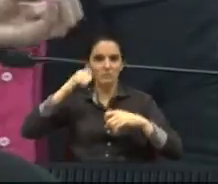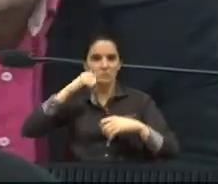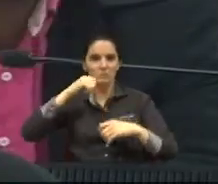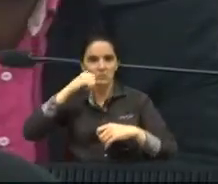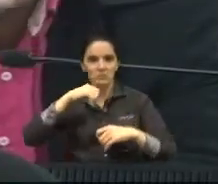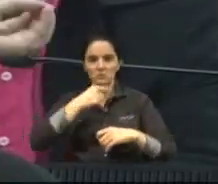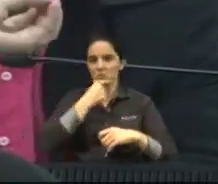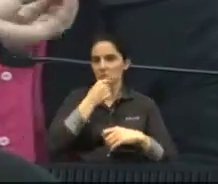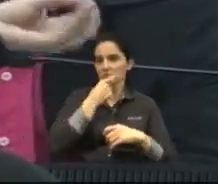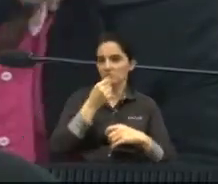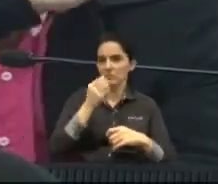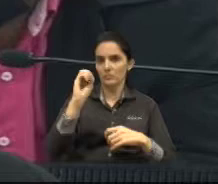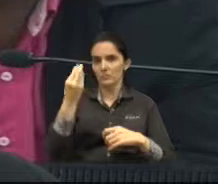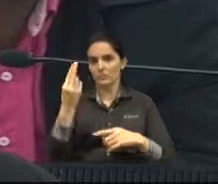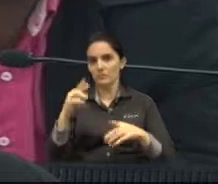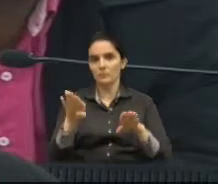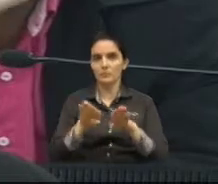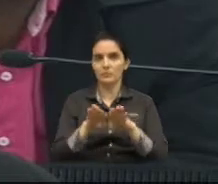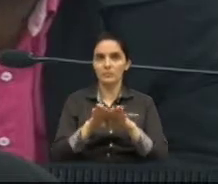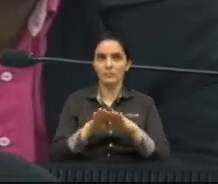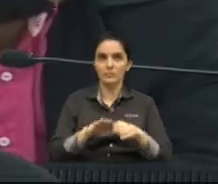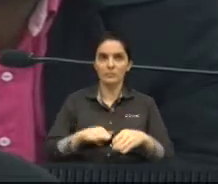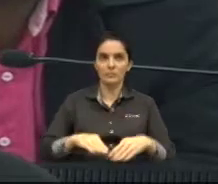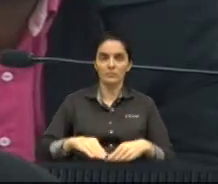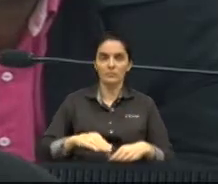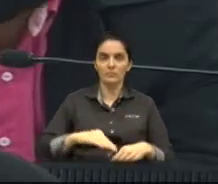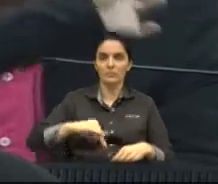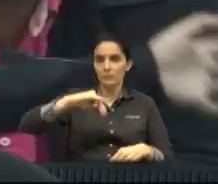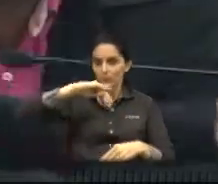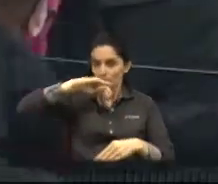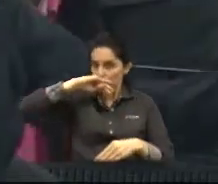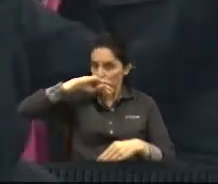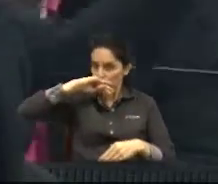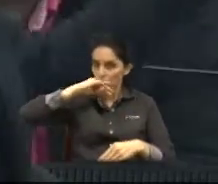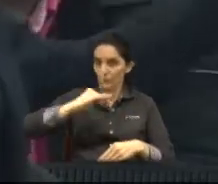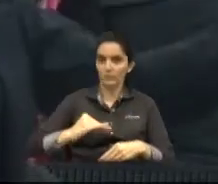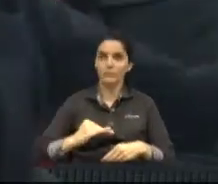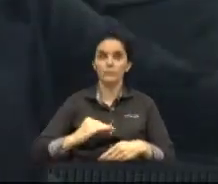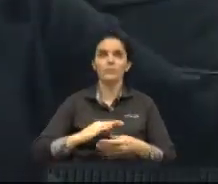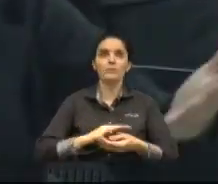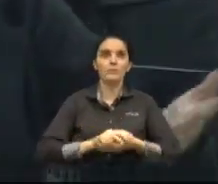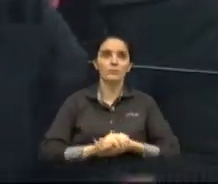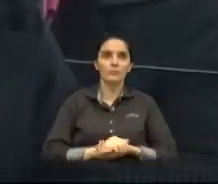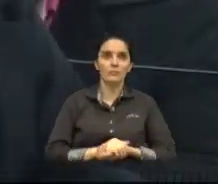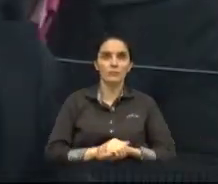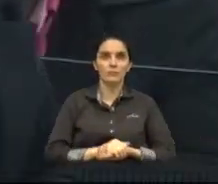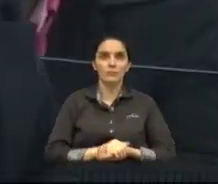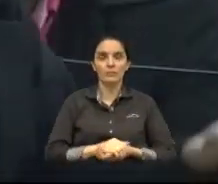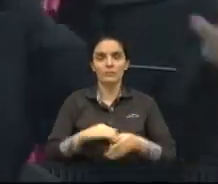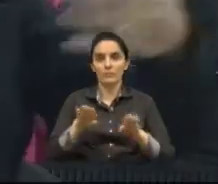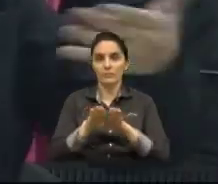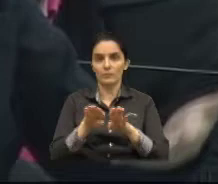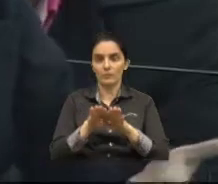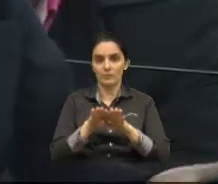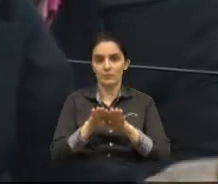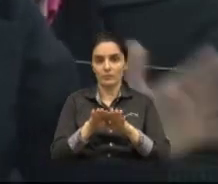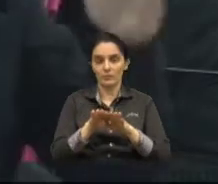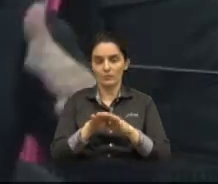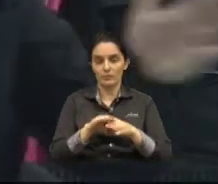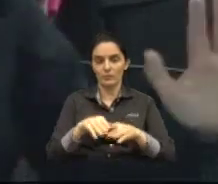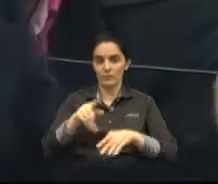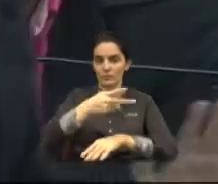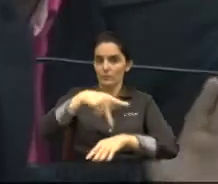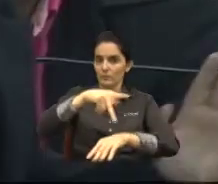também com uma confederação dos bispos, agora eu não vou me lembrar exatamente a sigla. Isso, e nós vivemos em um país cuja laicidade